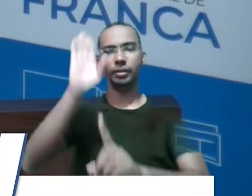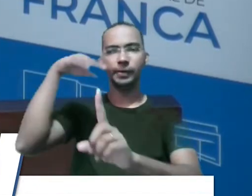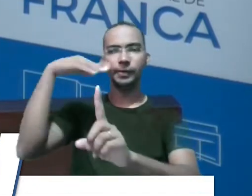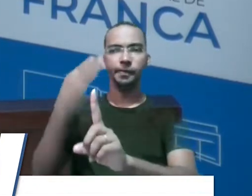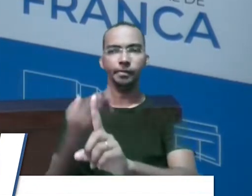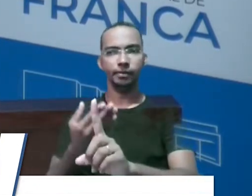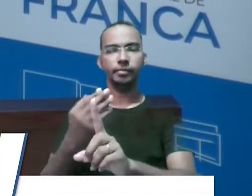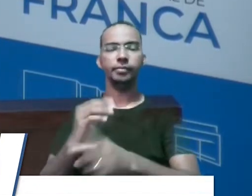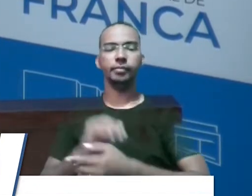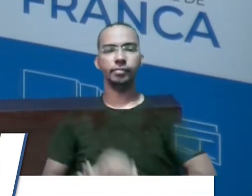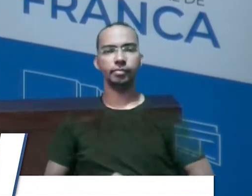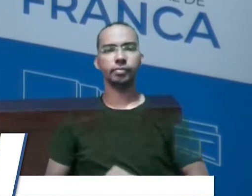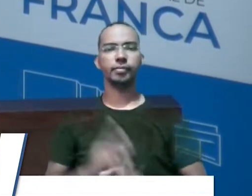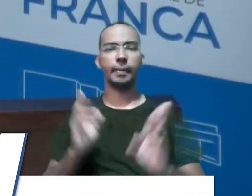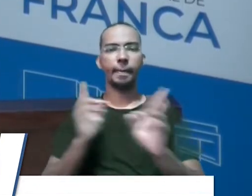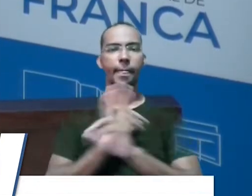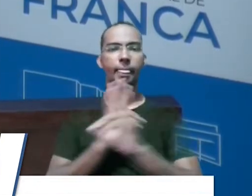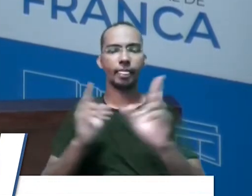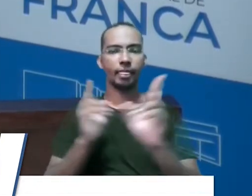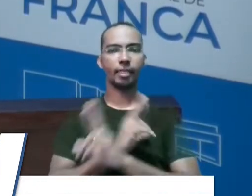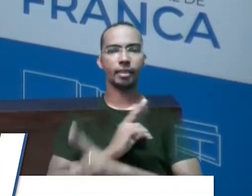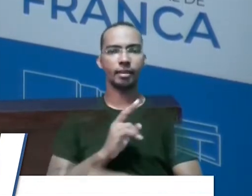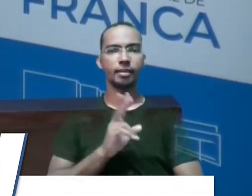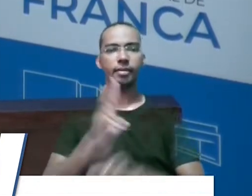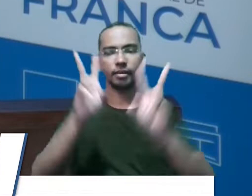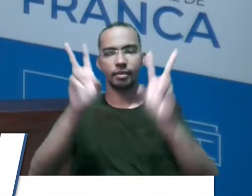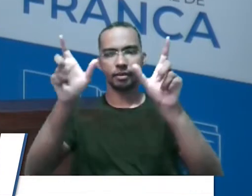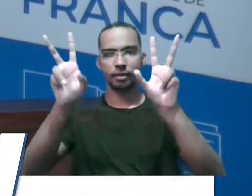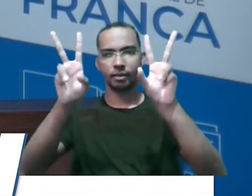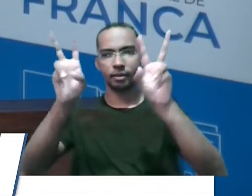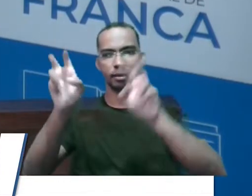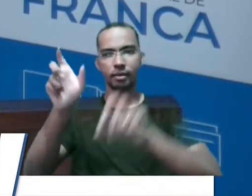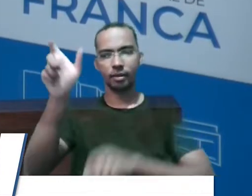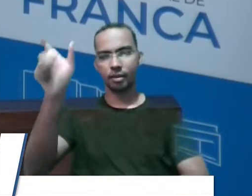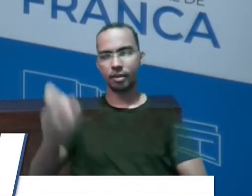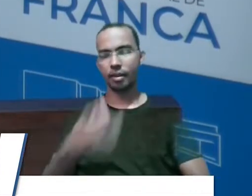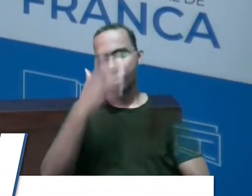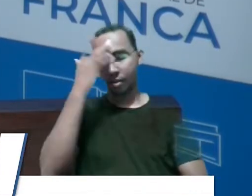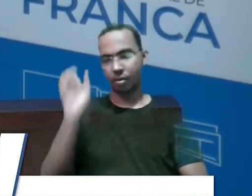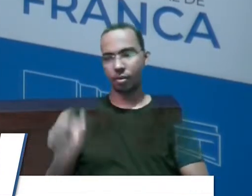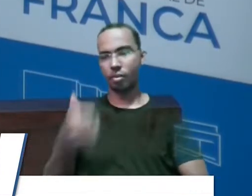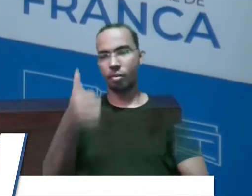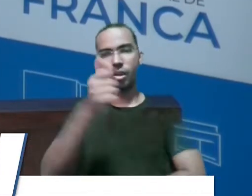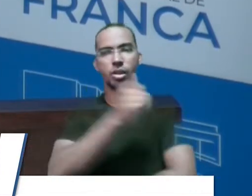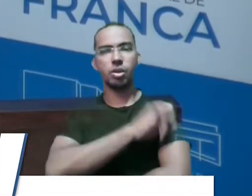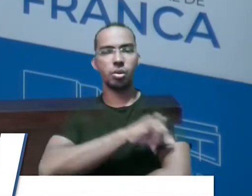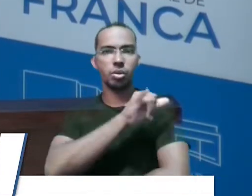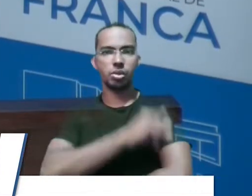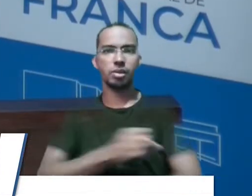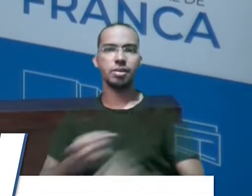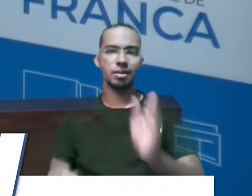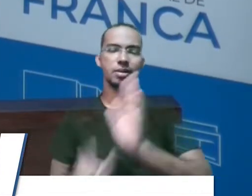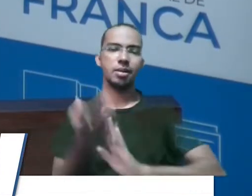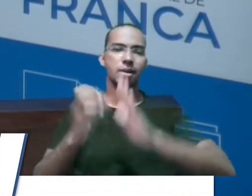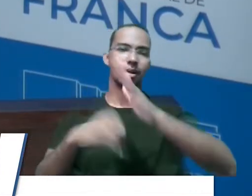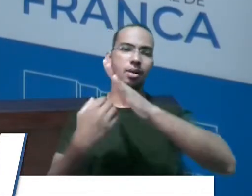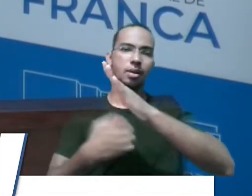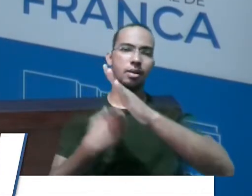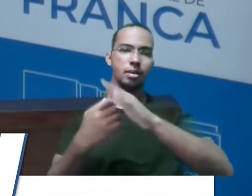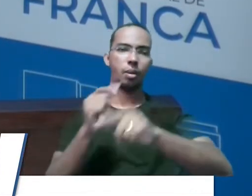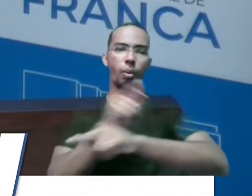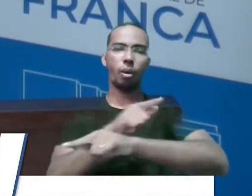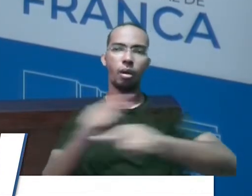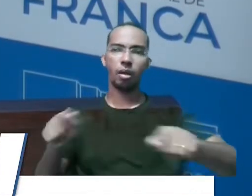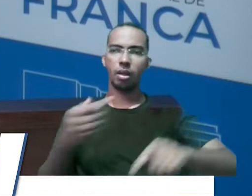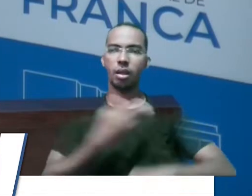com relação a essa pessoa que no Rio de Janeiro foi o primeiro a criar uma empresa de limpeza pública